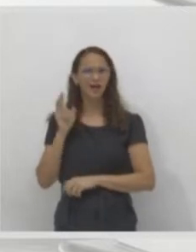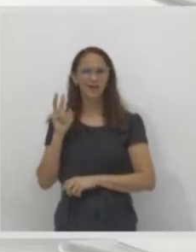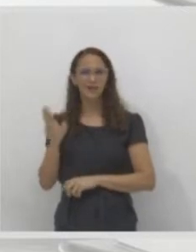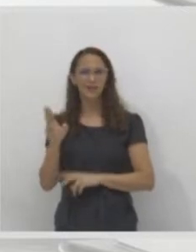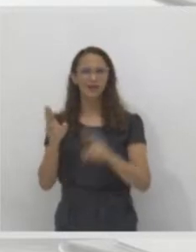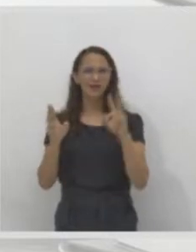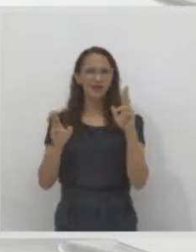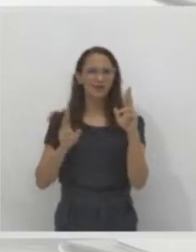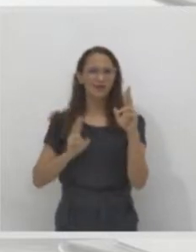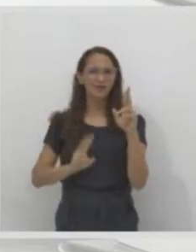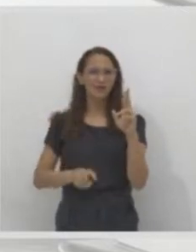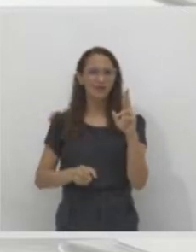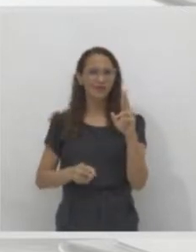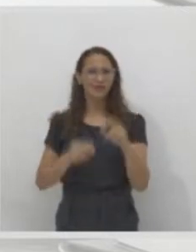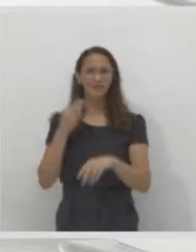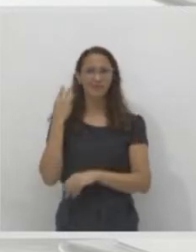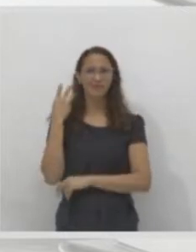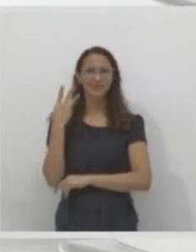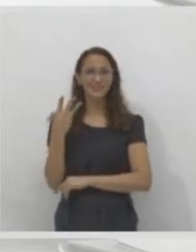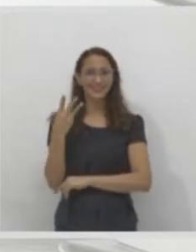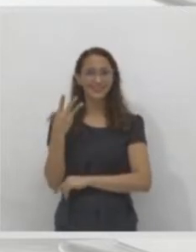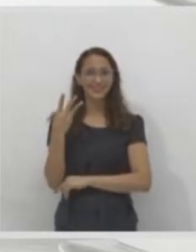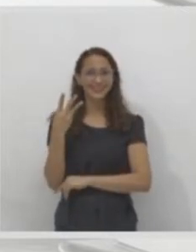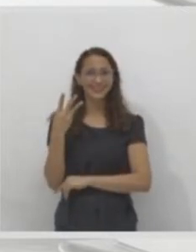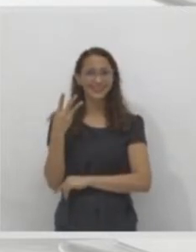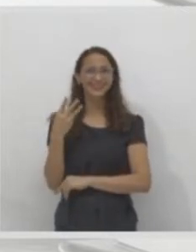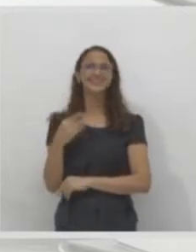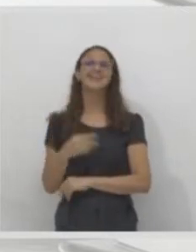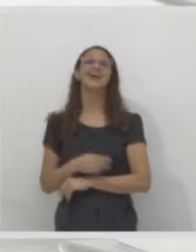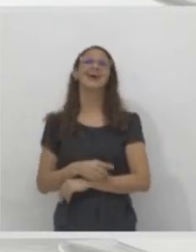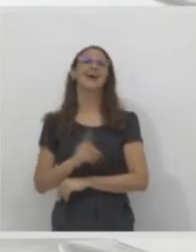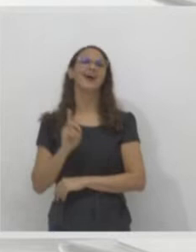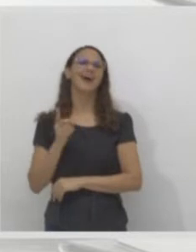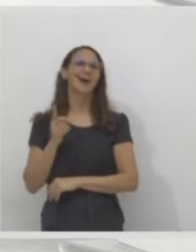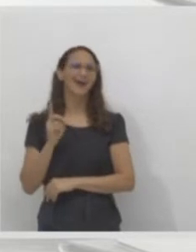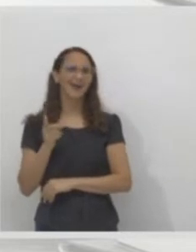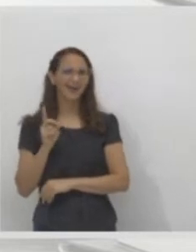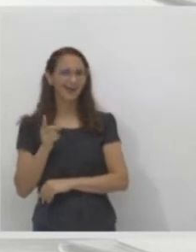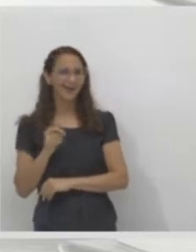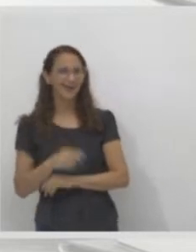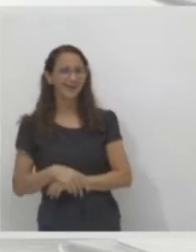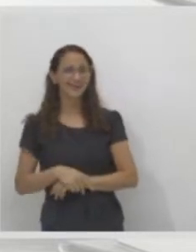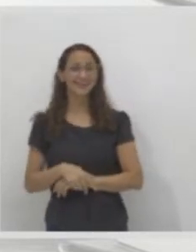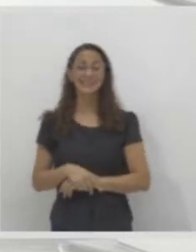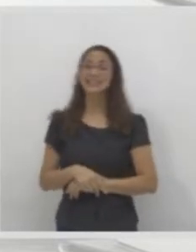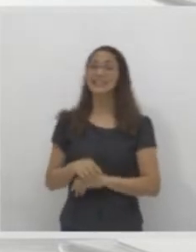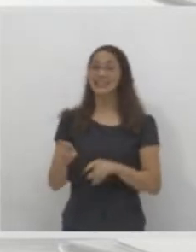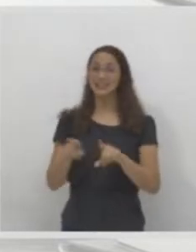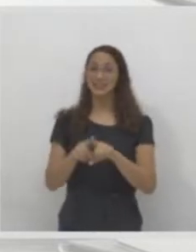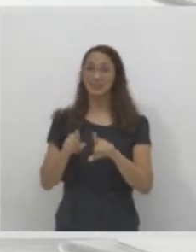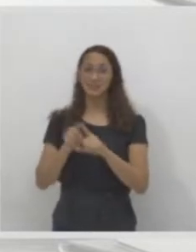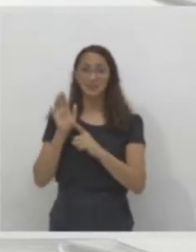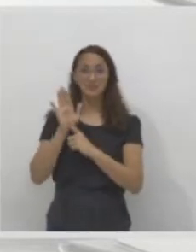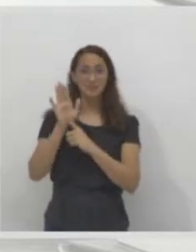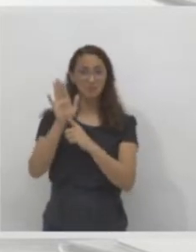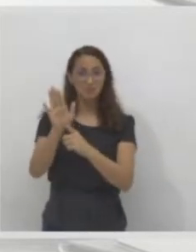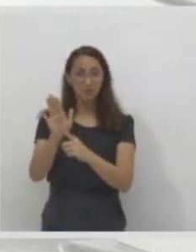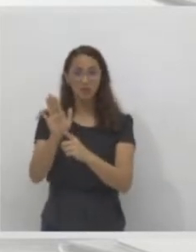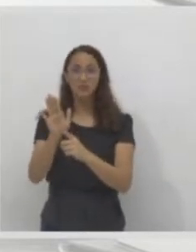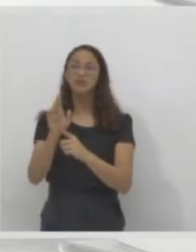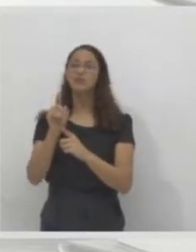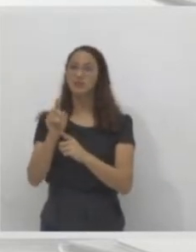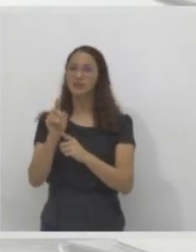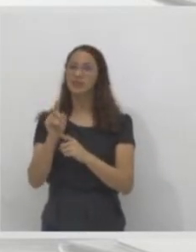iguais. Isso também está querendo demarcar um território específico de um triângulo